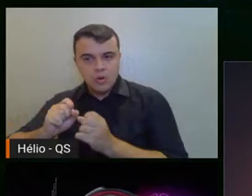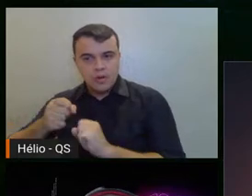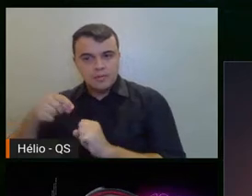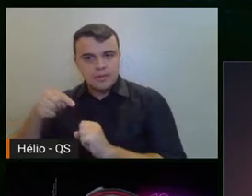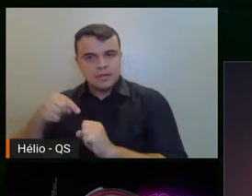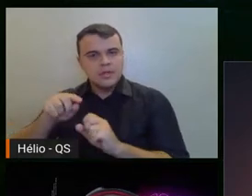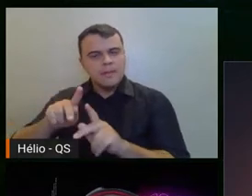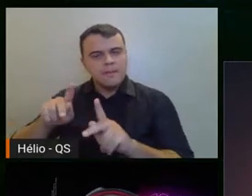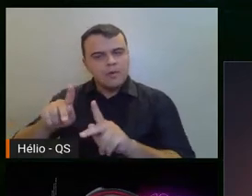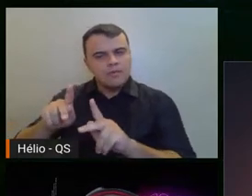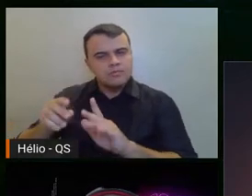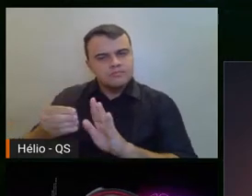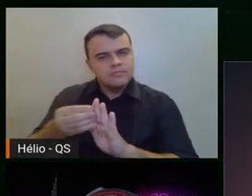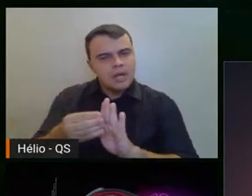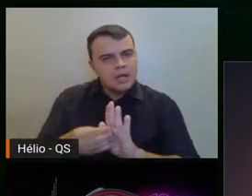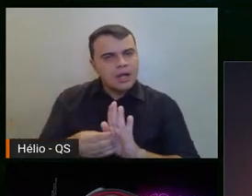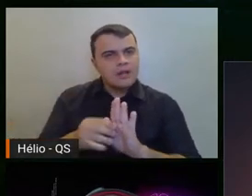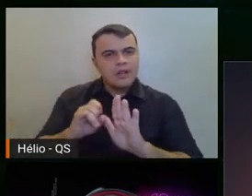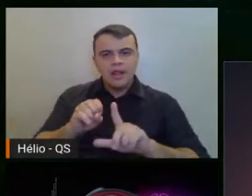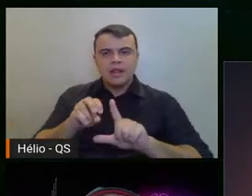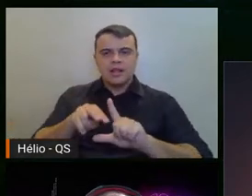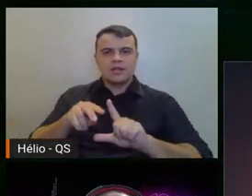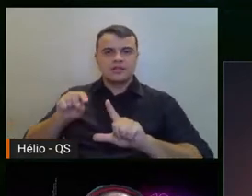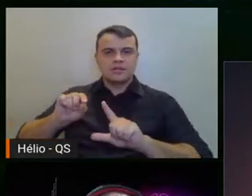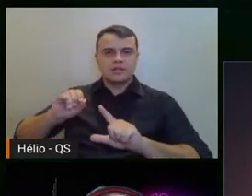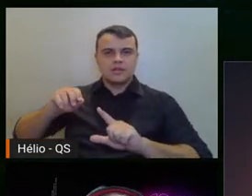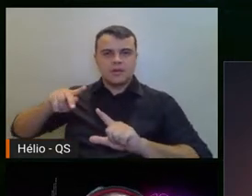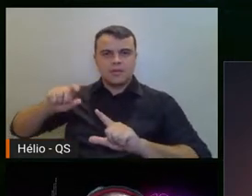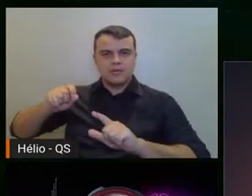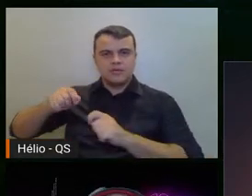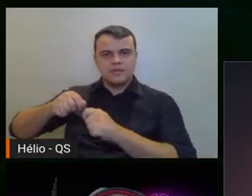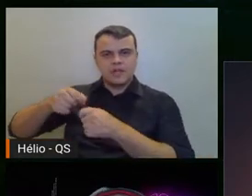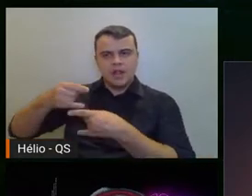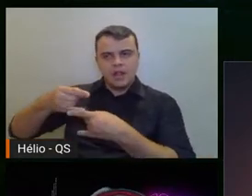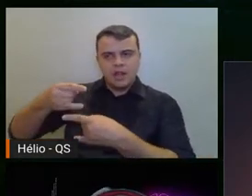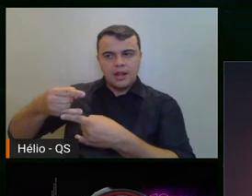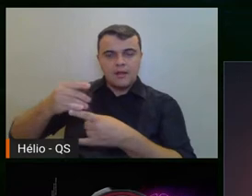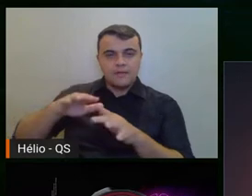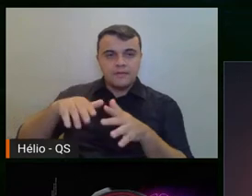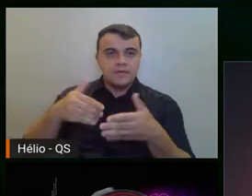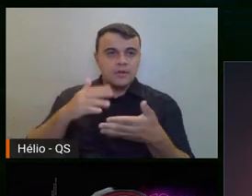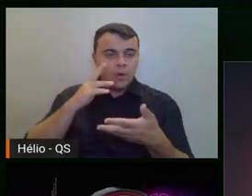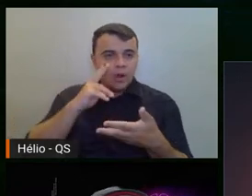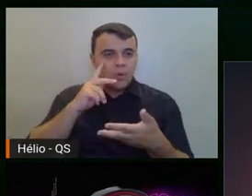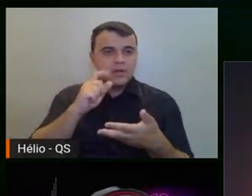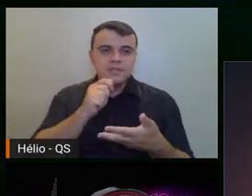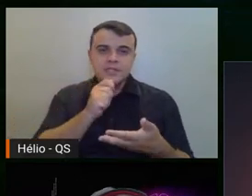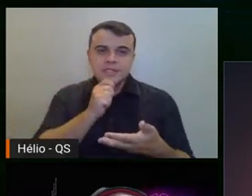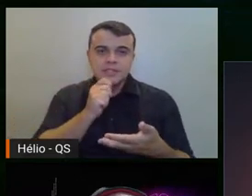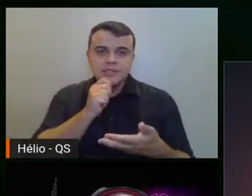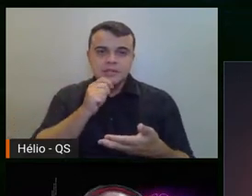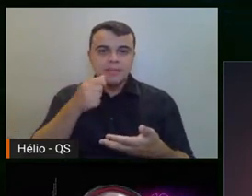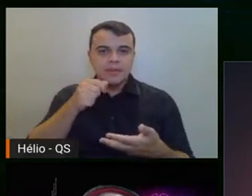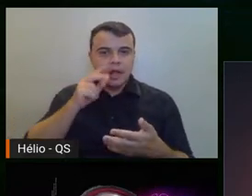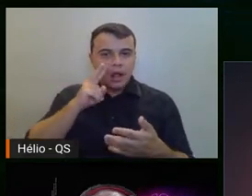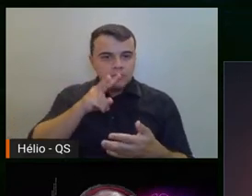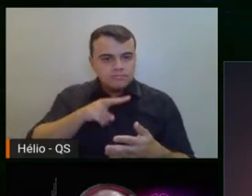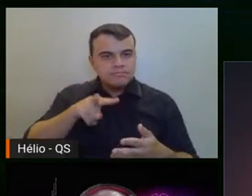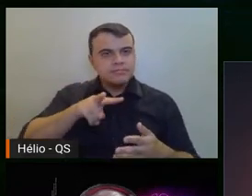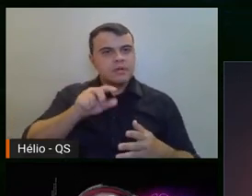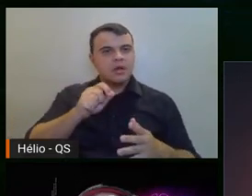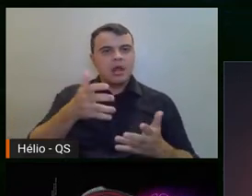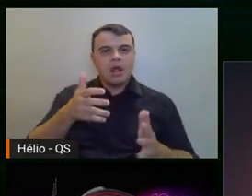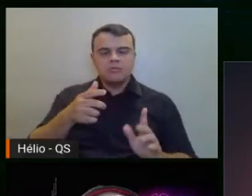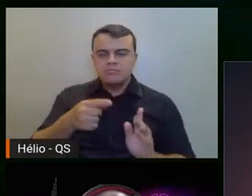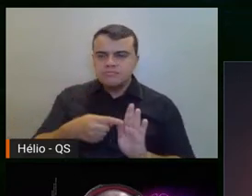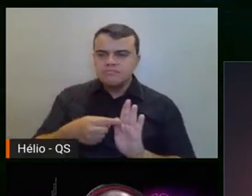os o pessoal da impulso que vai fazer as mentorias então assim quem não é visto não é lembrado Tem muita gente falando Ah